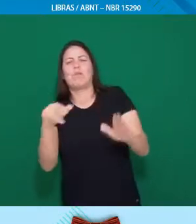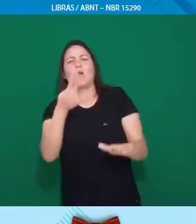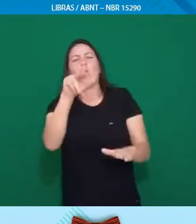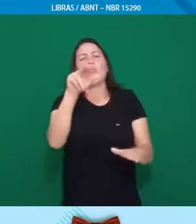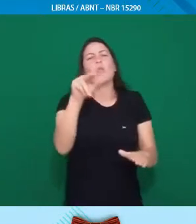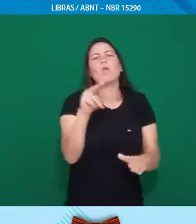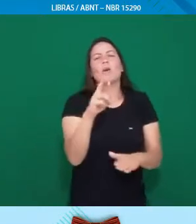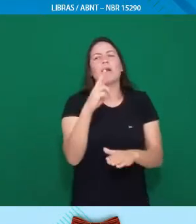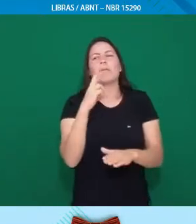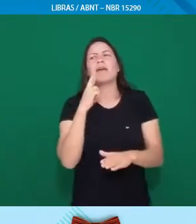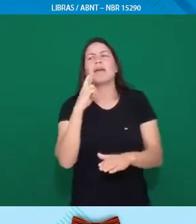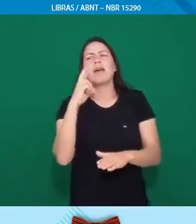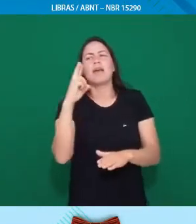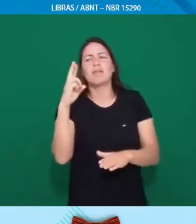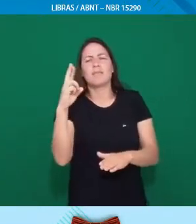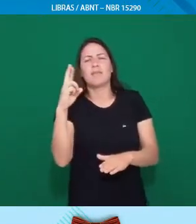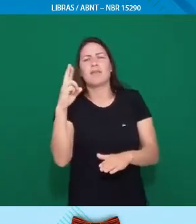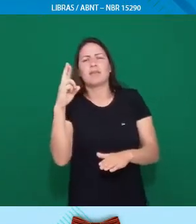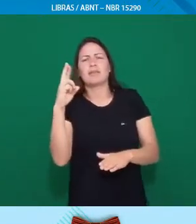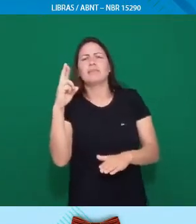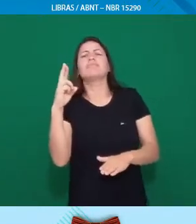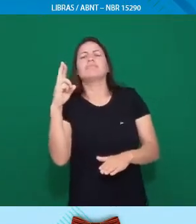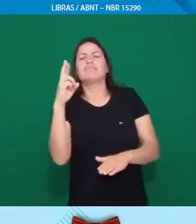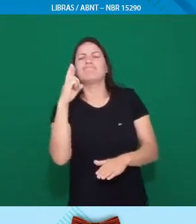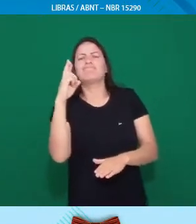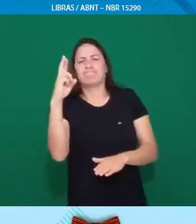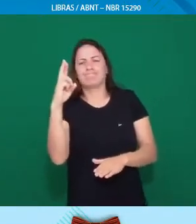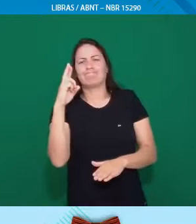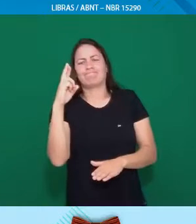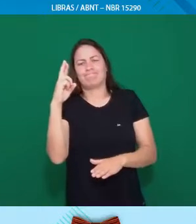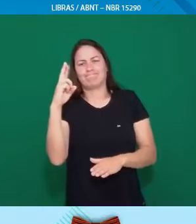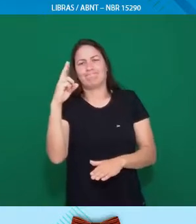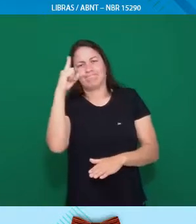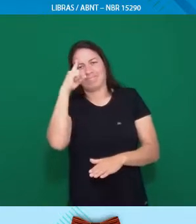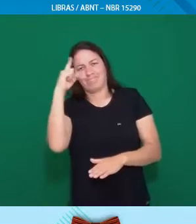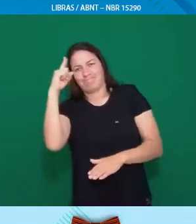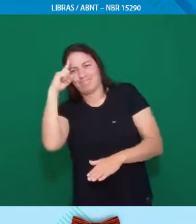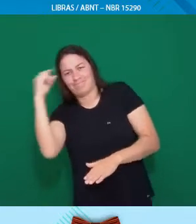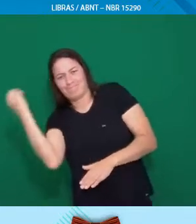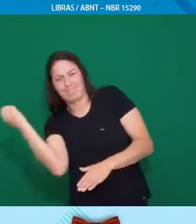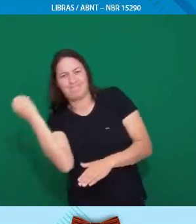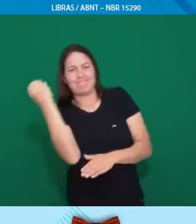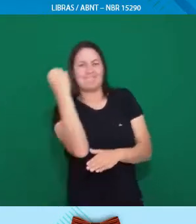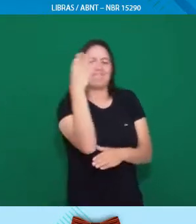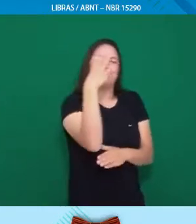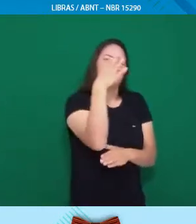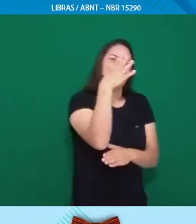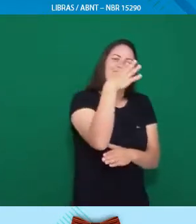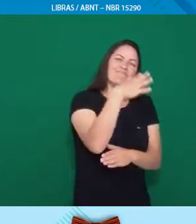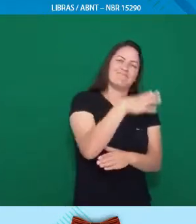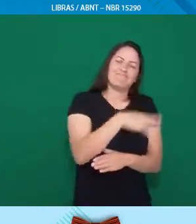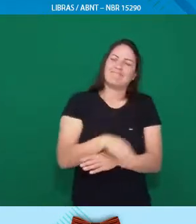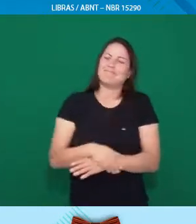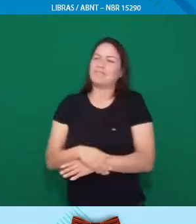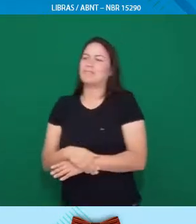passar não vai pegar a inspiração do dia